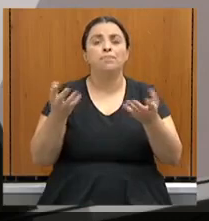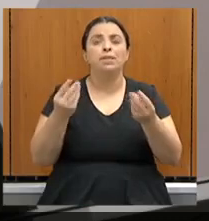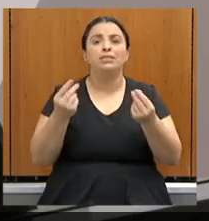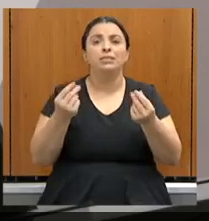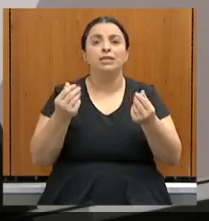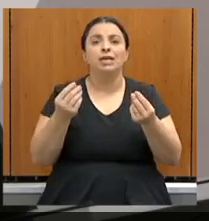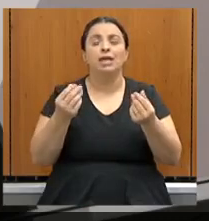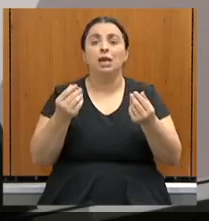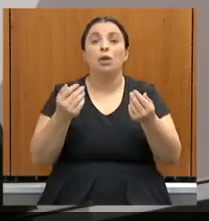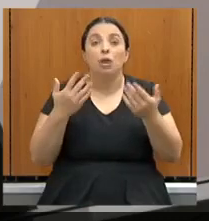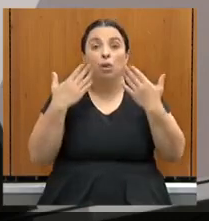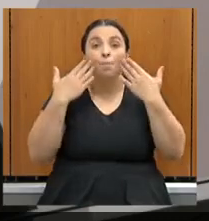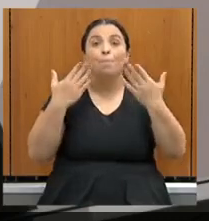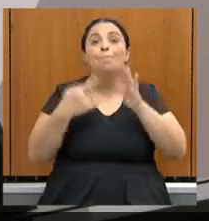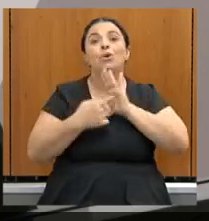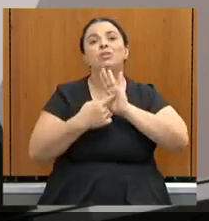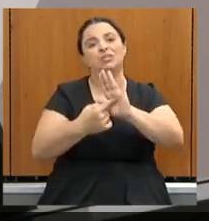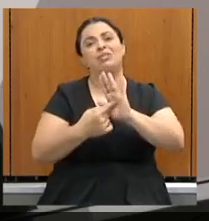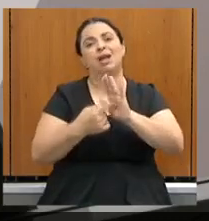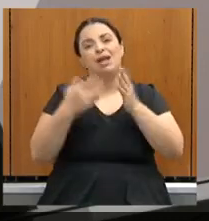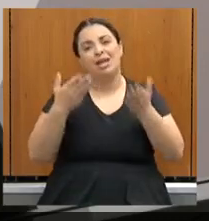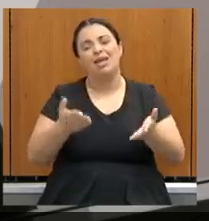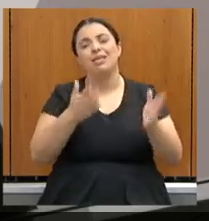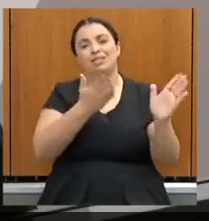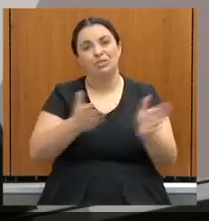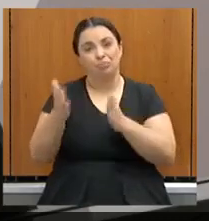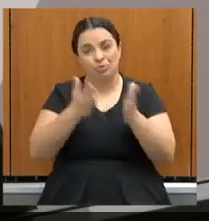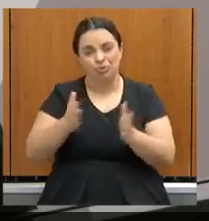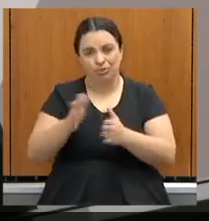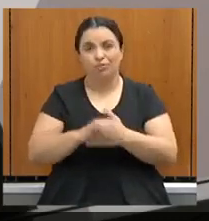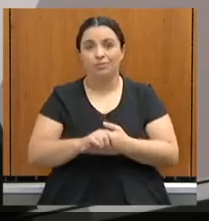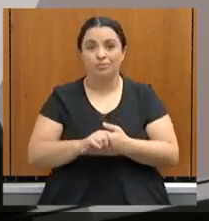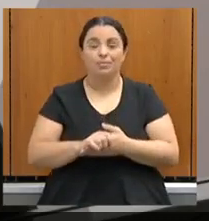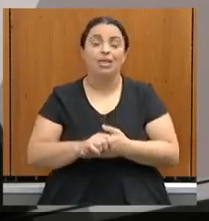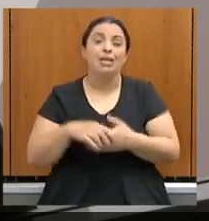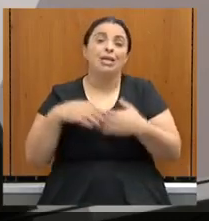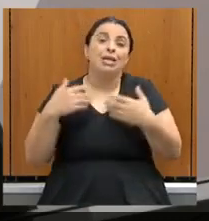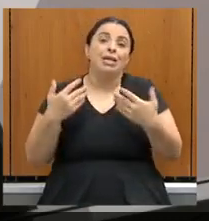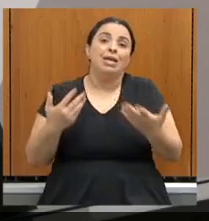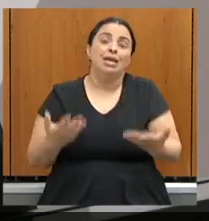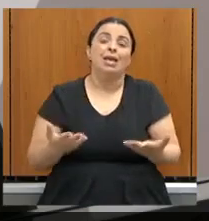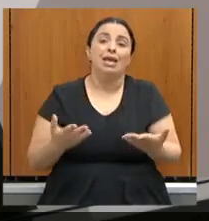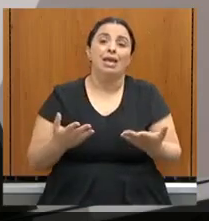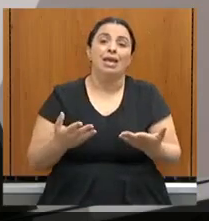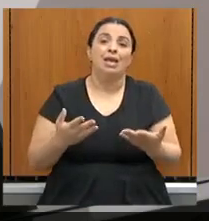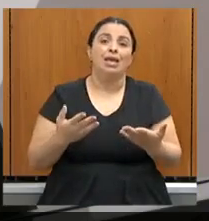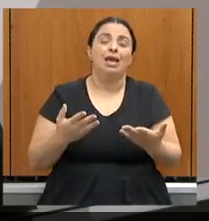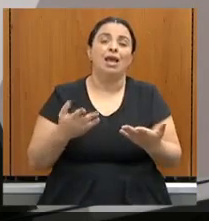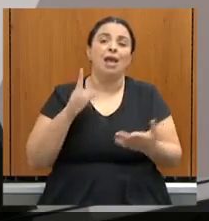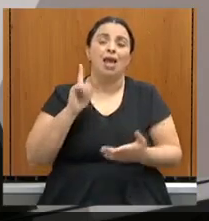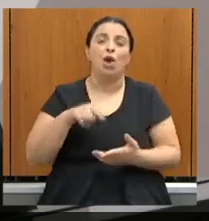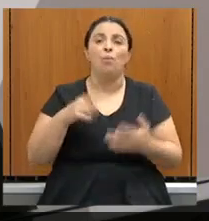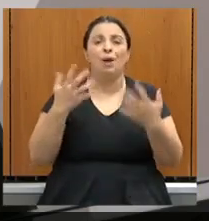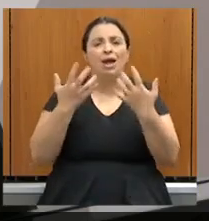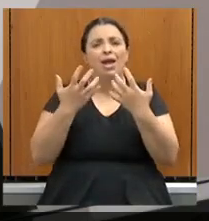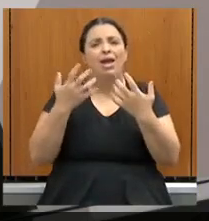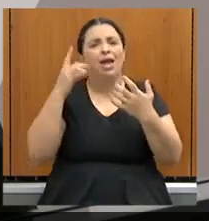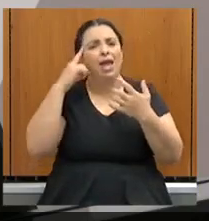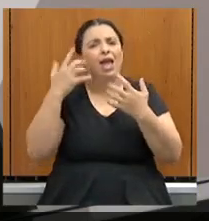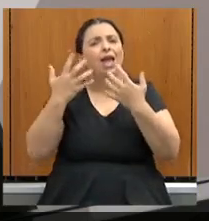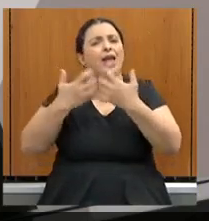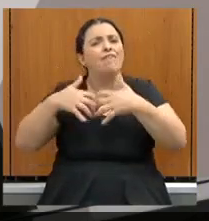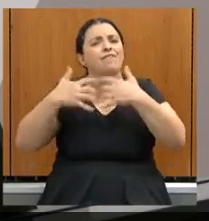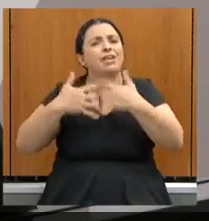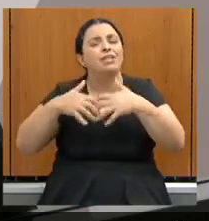enfim, mostrarmos isso. E a paz, obviamente, é uma reflexão da cultura que,